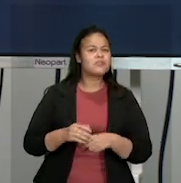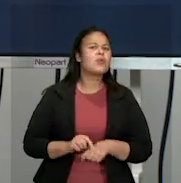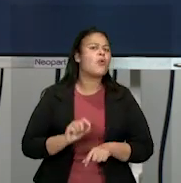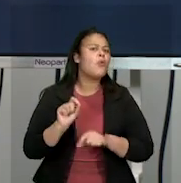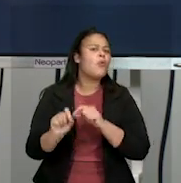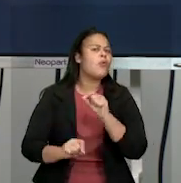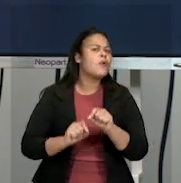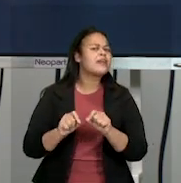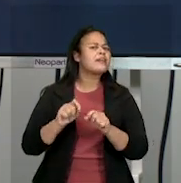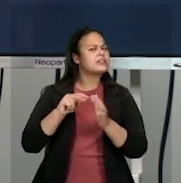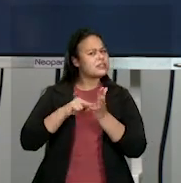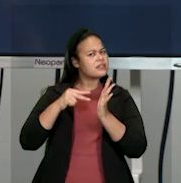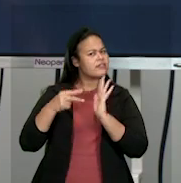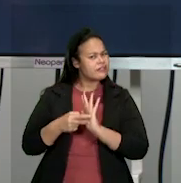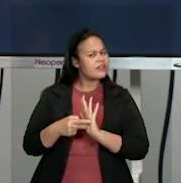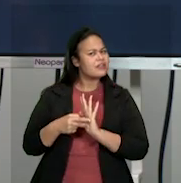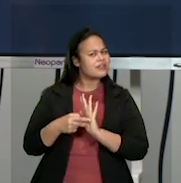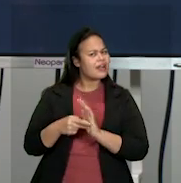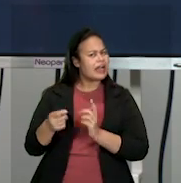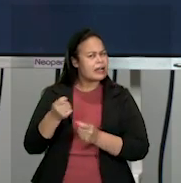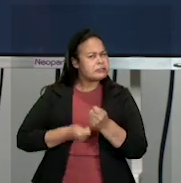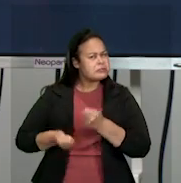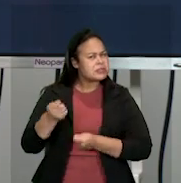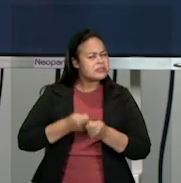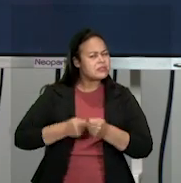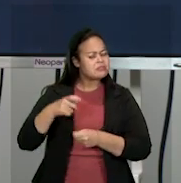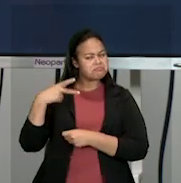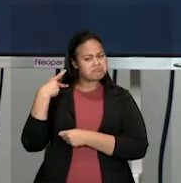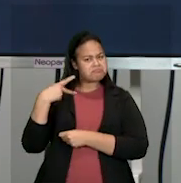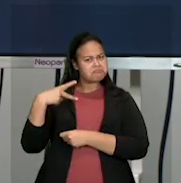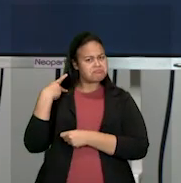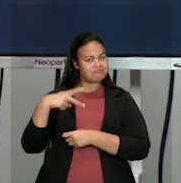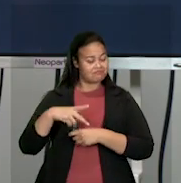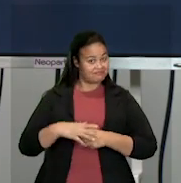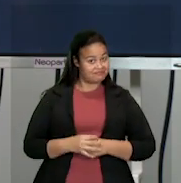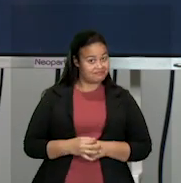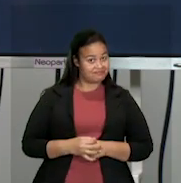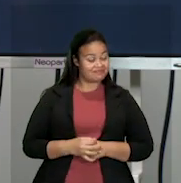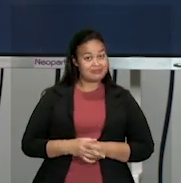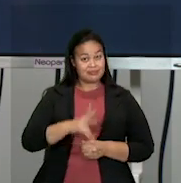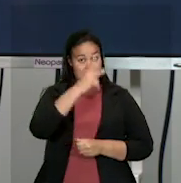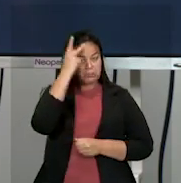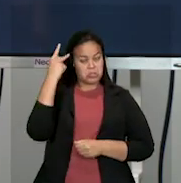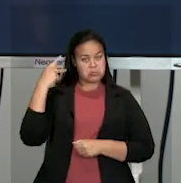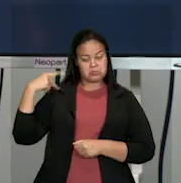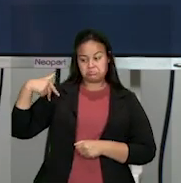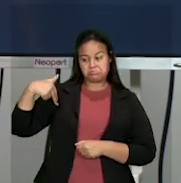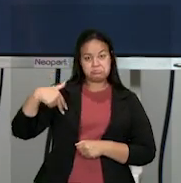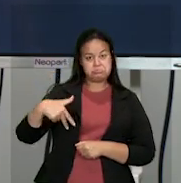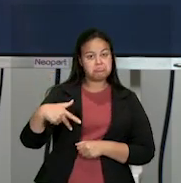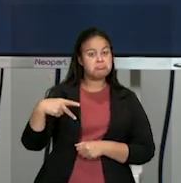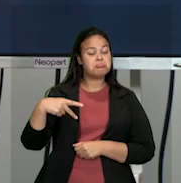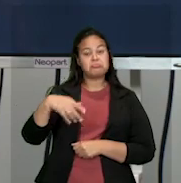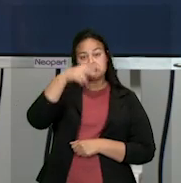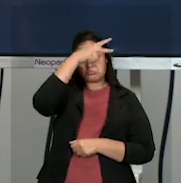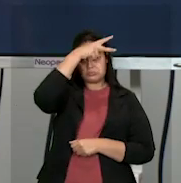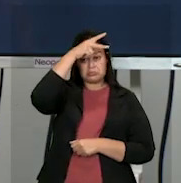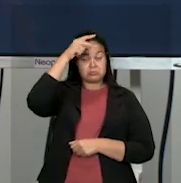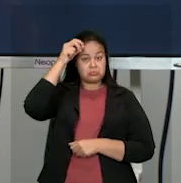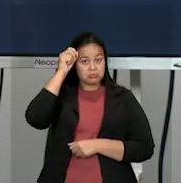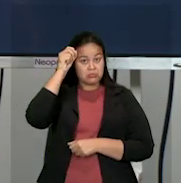significa isso? Ele será administrado por um prefeito? É que esse prefeito, né, a prefeitura, tem